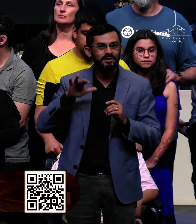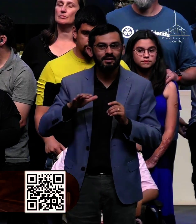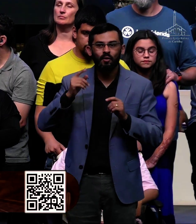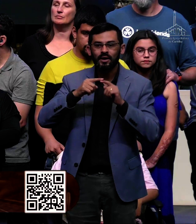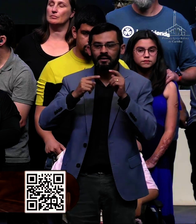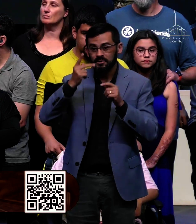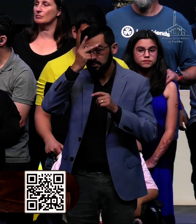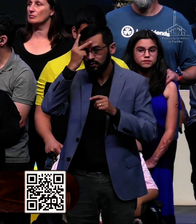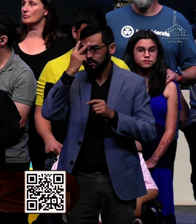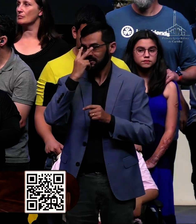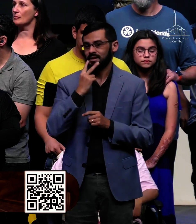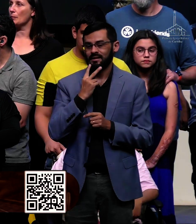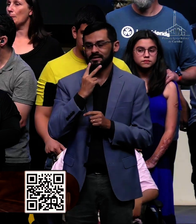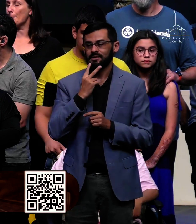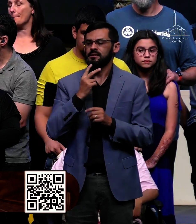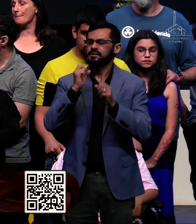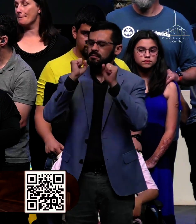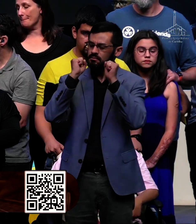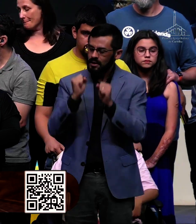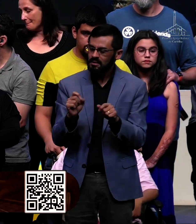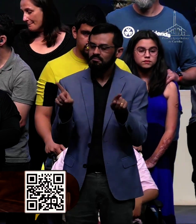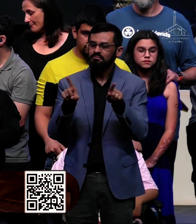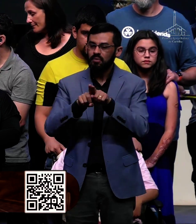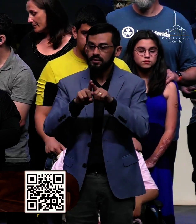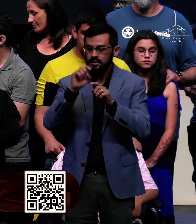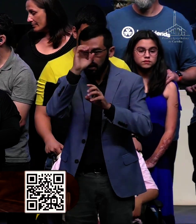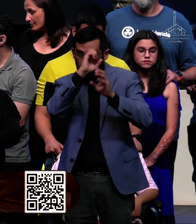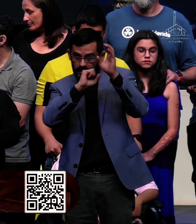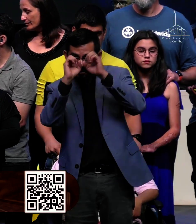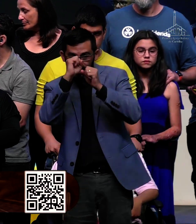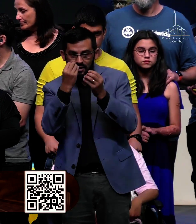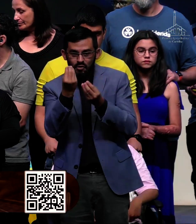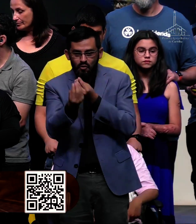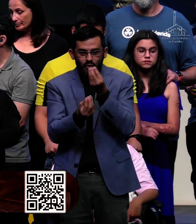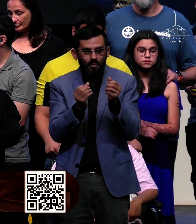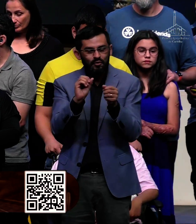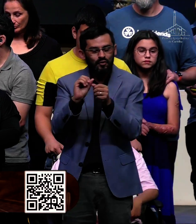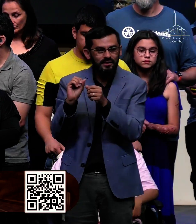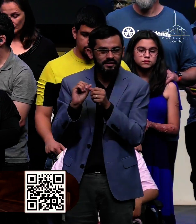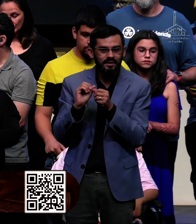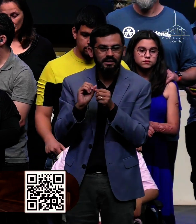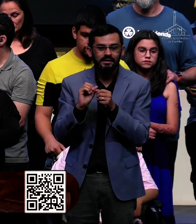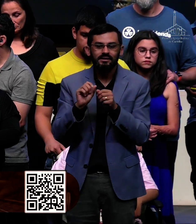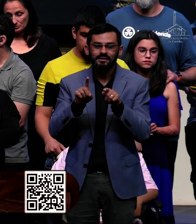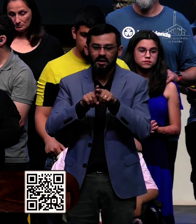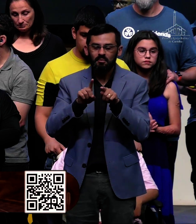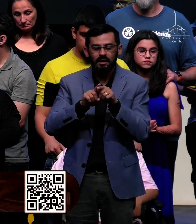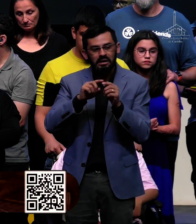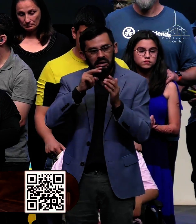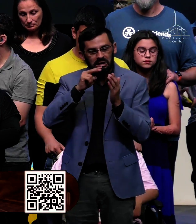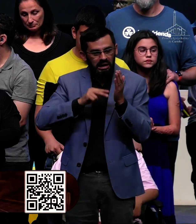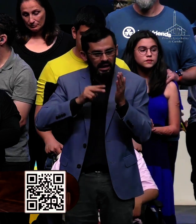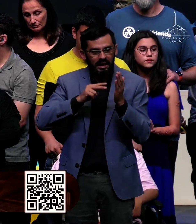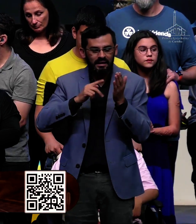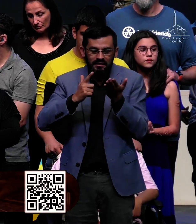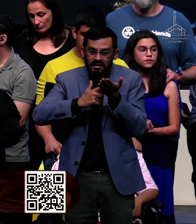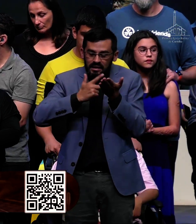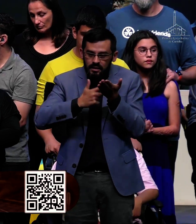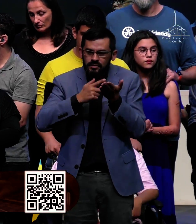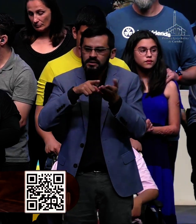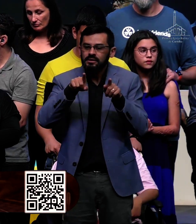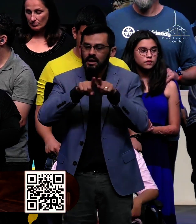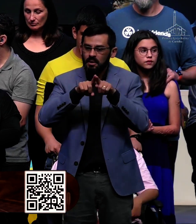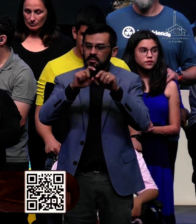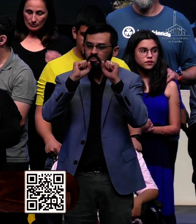nossos deficientes visuais. Então você também pode aprender a fazer audiodescrição, de repente ser um ledor de livros. Isso você